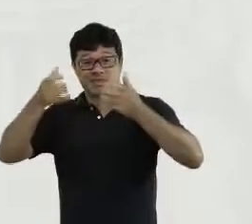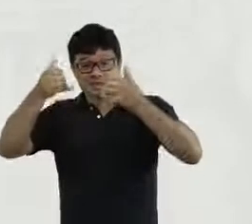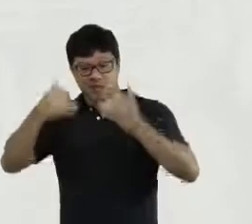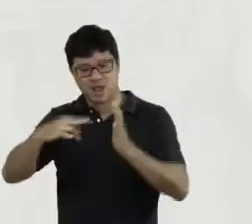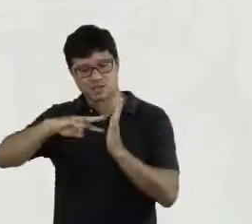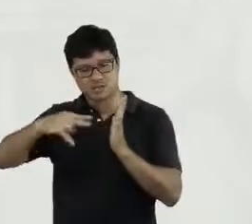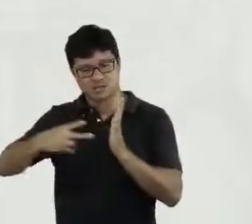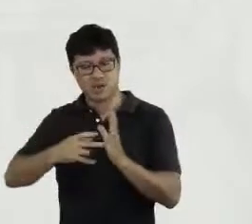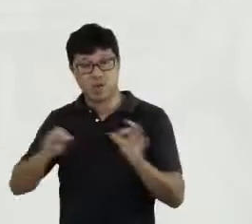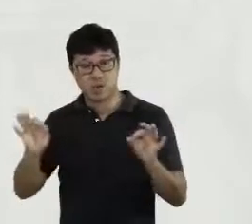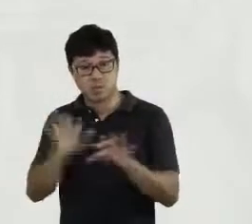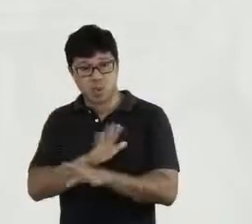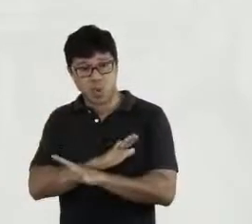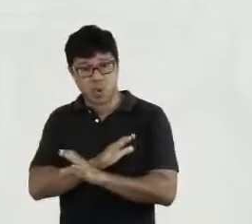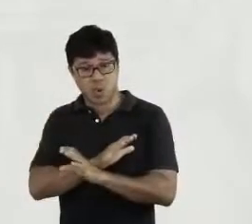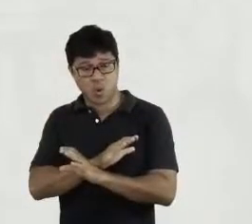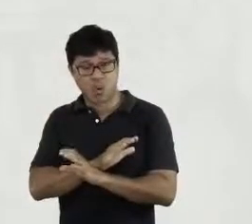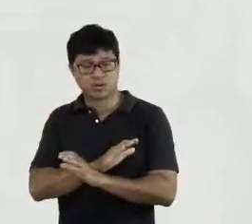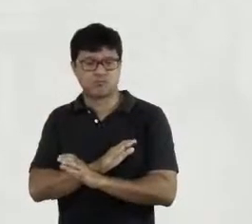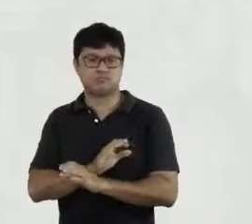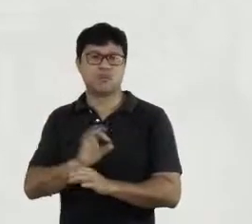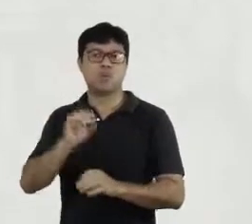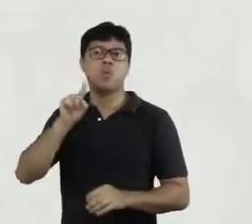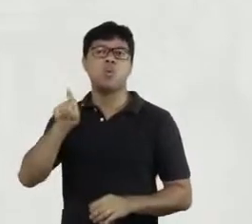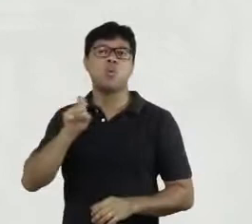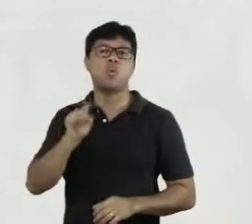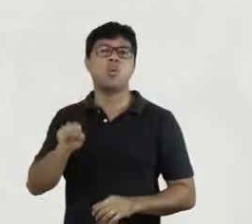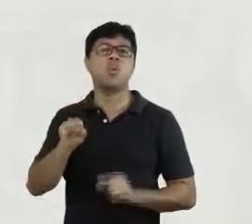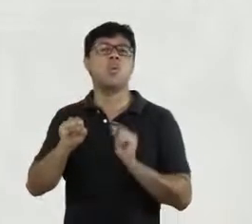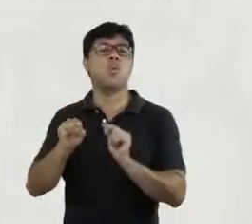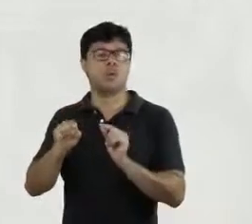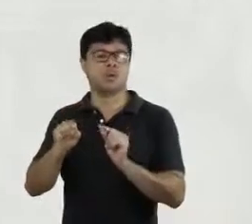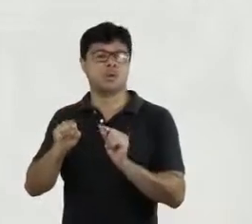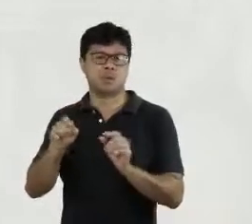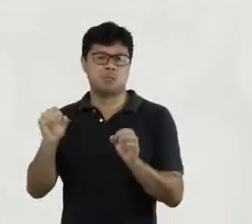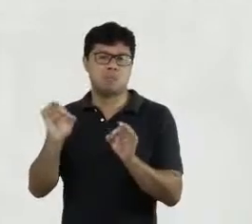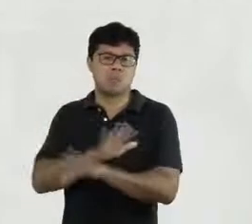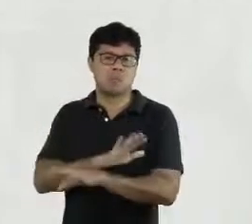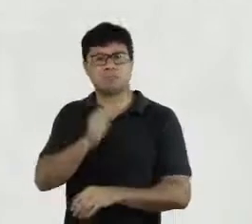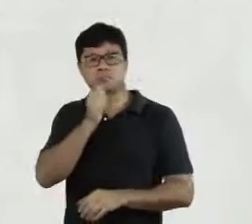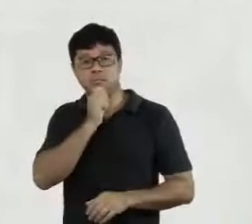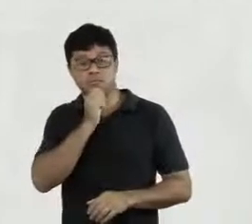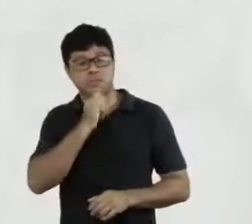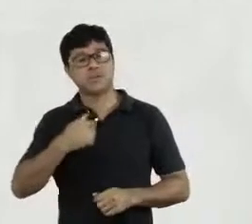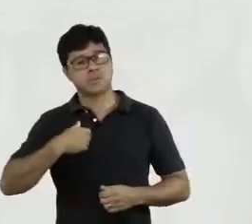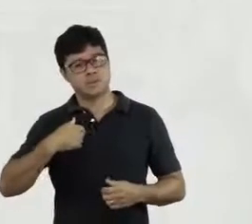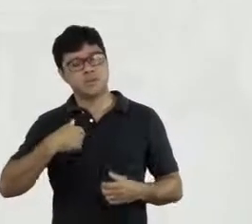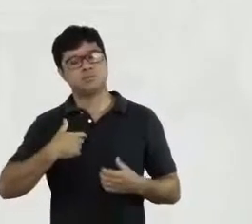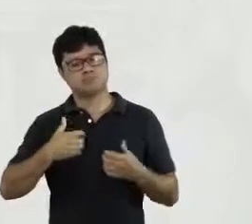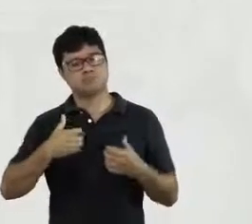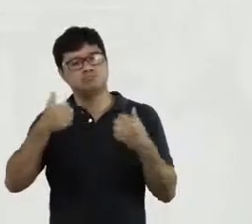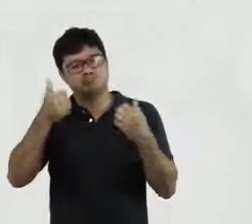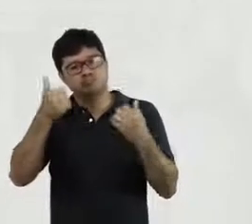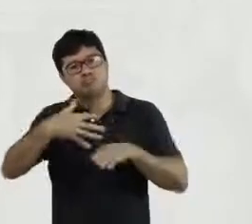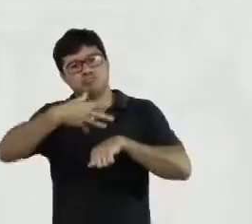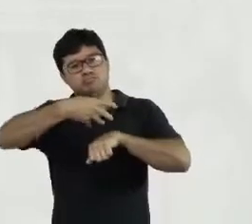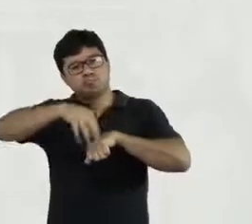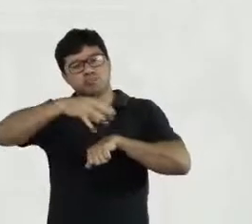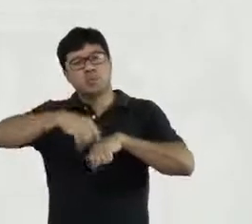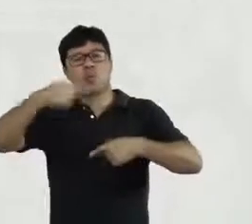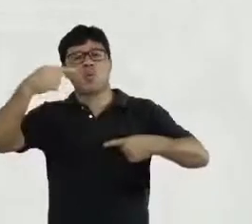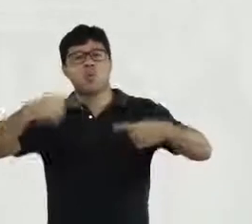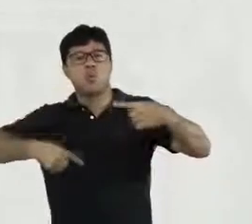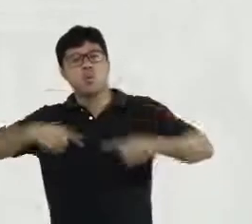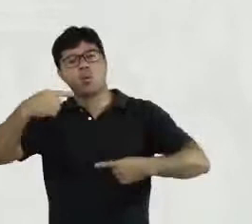definição do que exatamente seja, eu me disponho a trazer ao